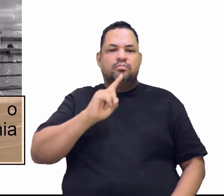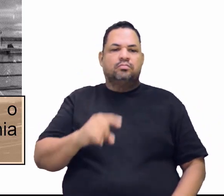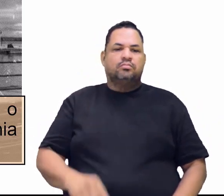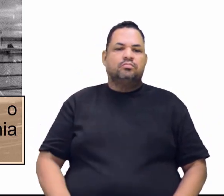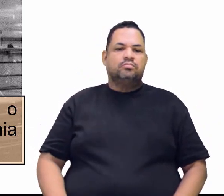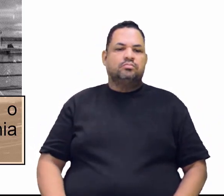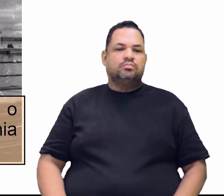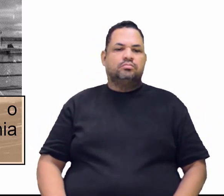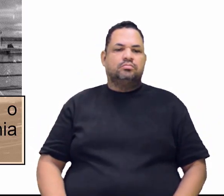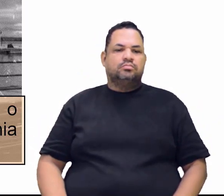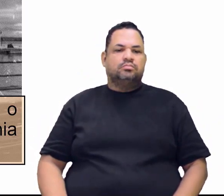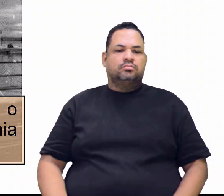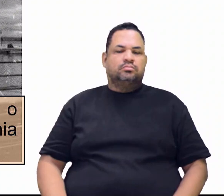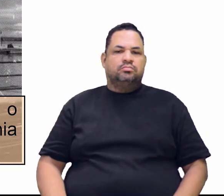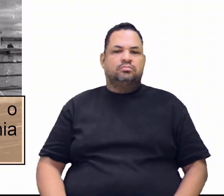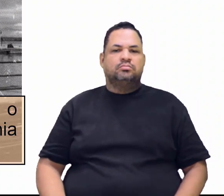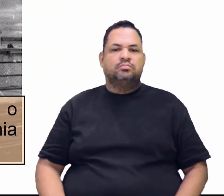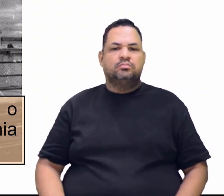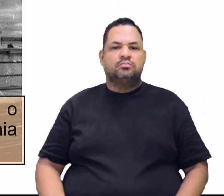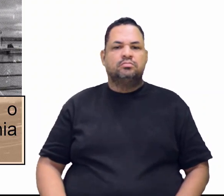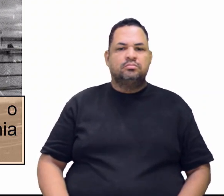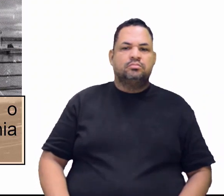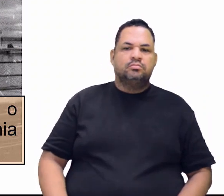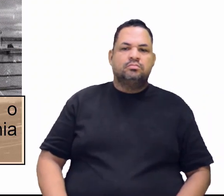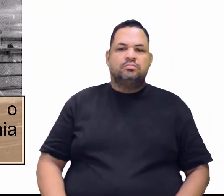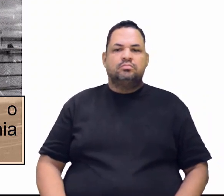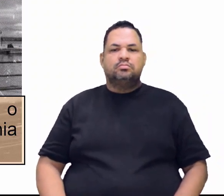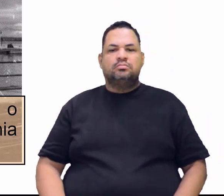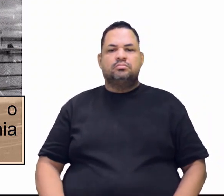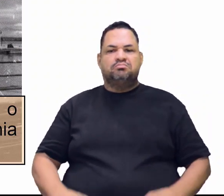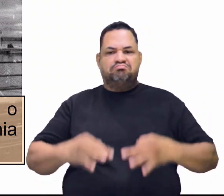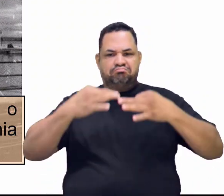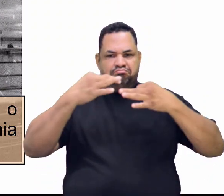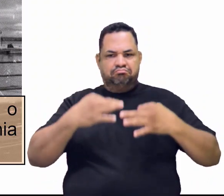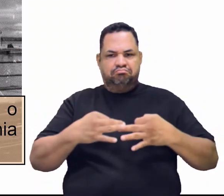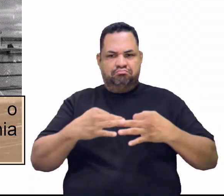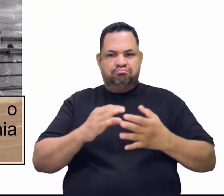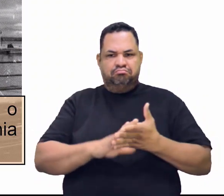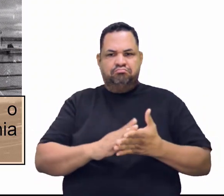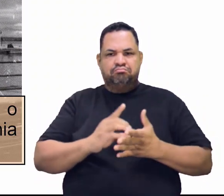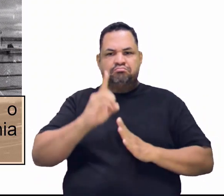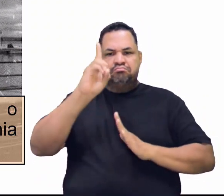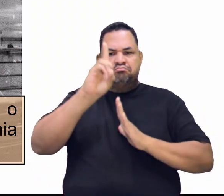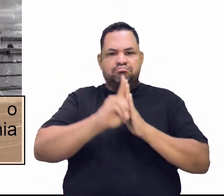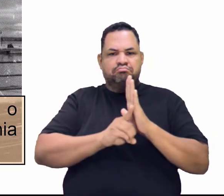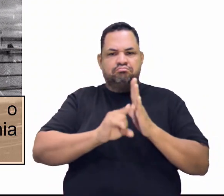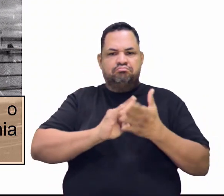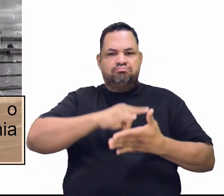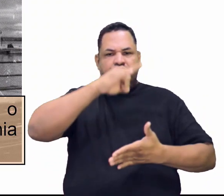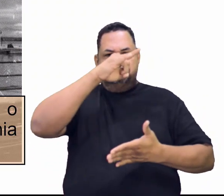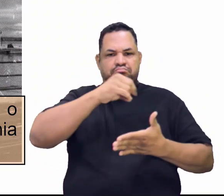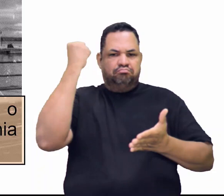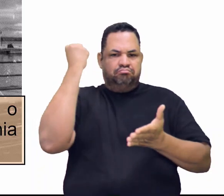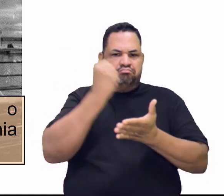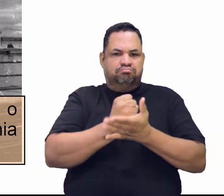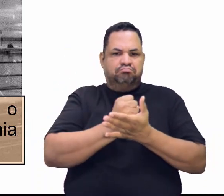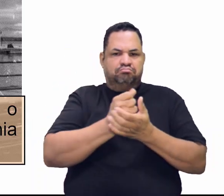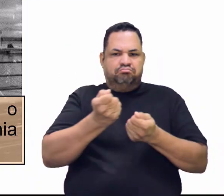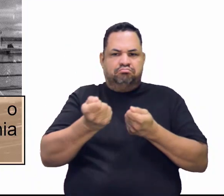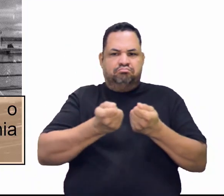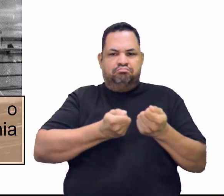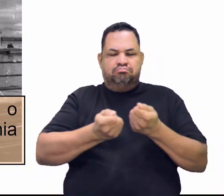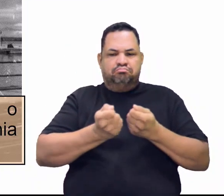Unidos. Então, Pedro foi o cara. Tomando uma posição, o Brasil, então, decretou